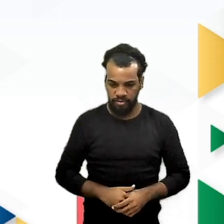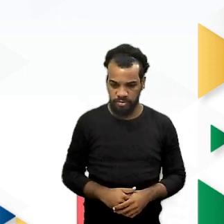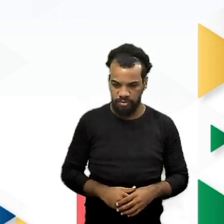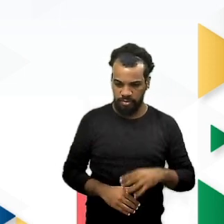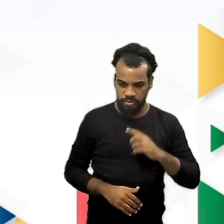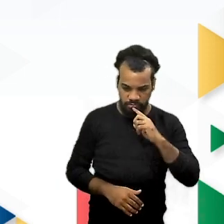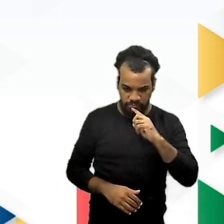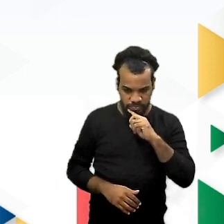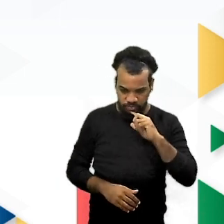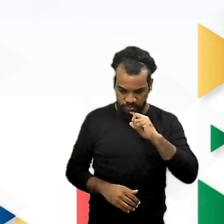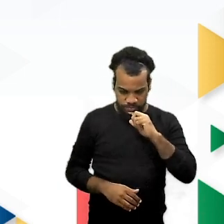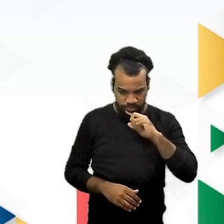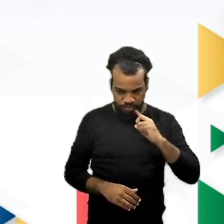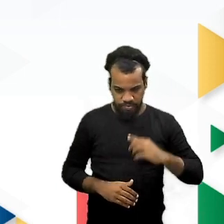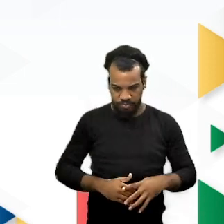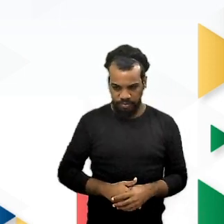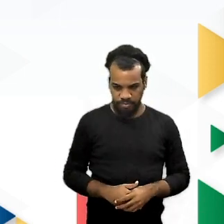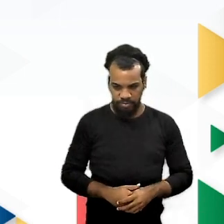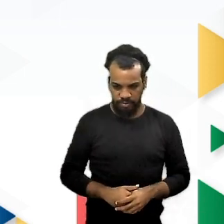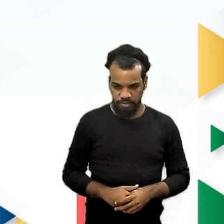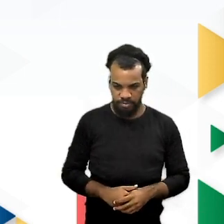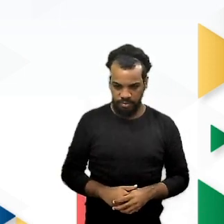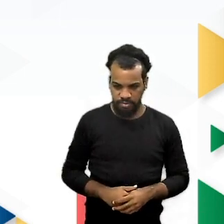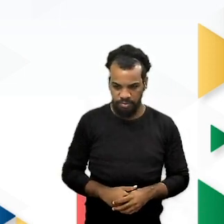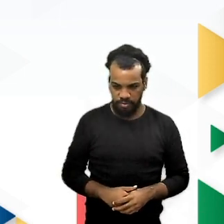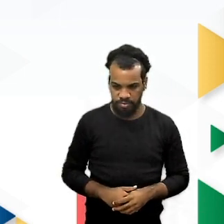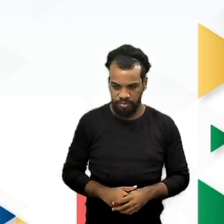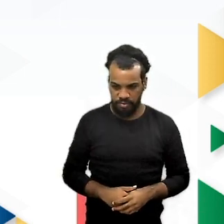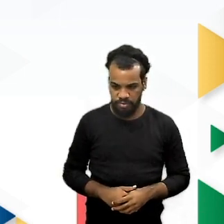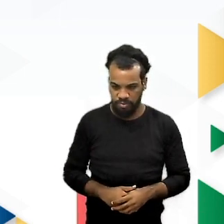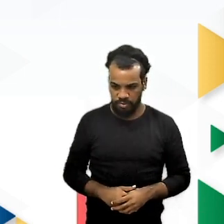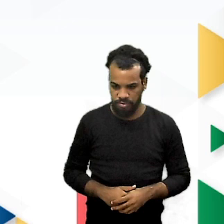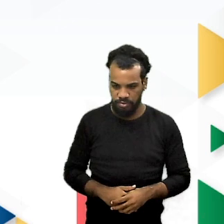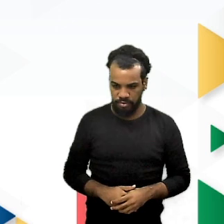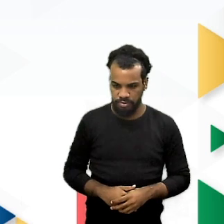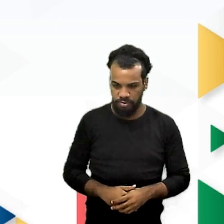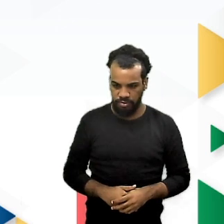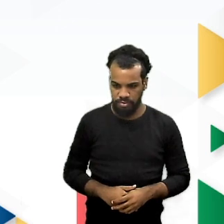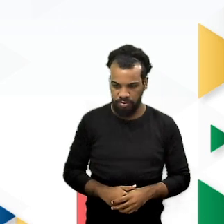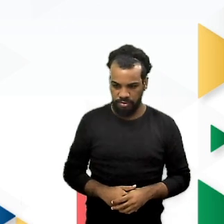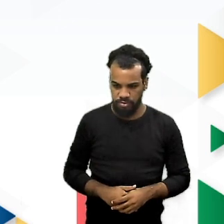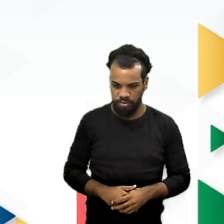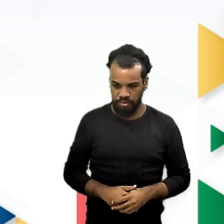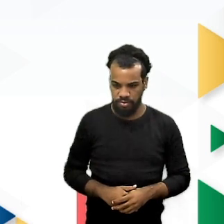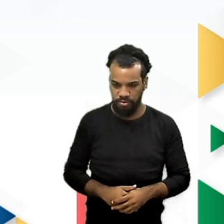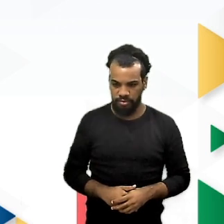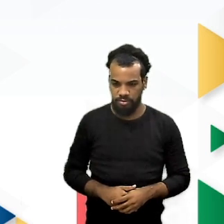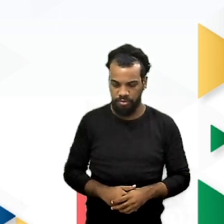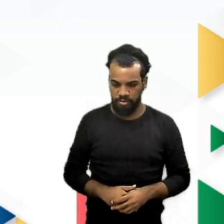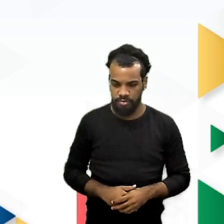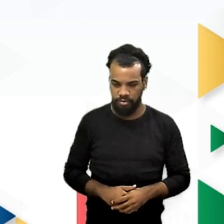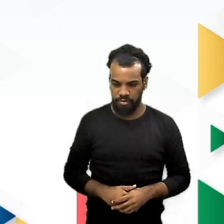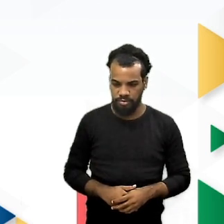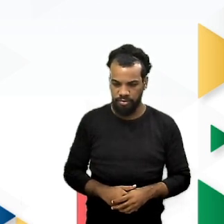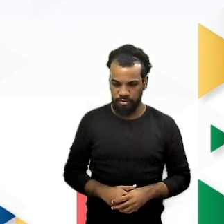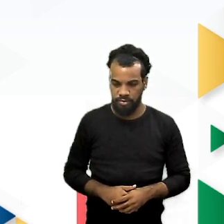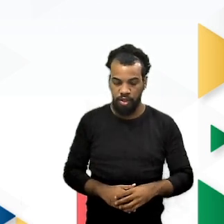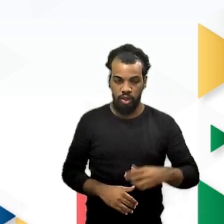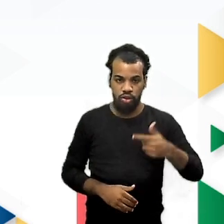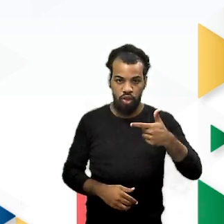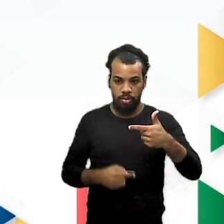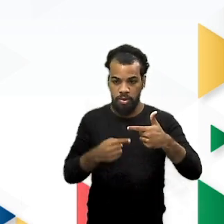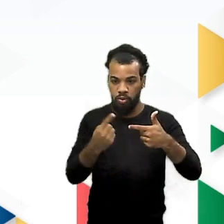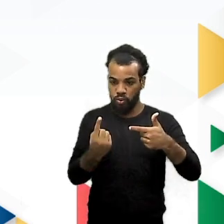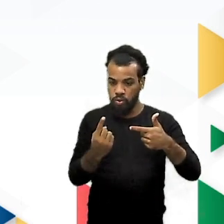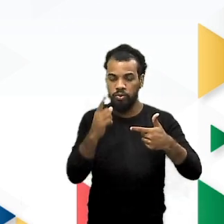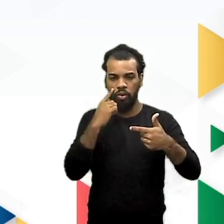tá? Vamos substituir, então, para calcular A2, eu vou botar A2 menos 1, que vai dar 1. Quem